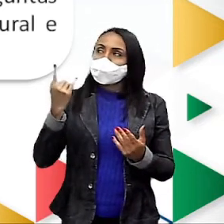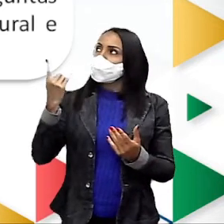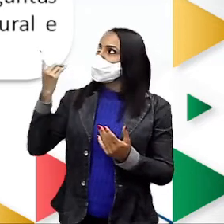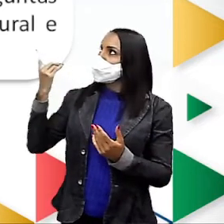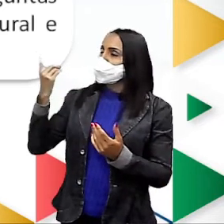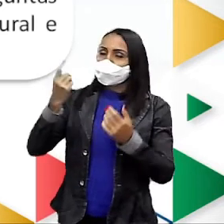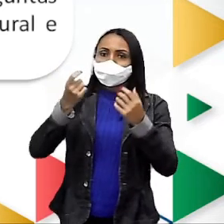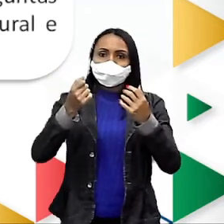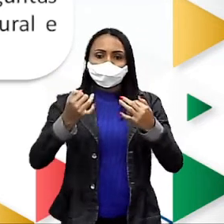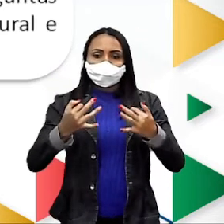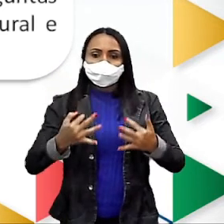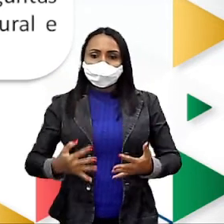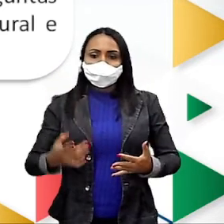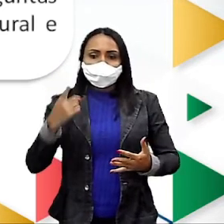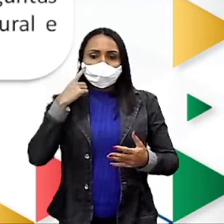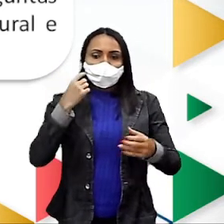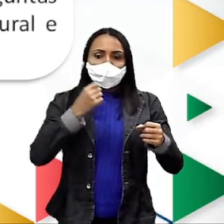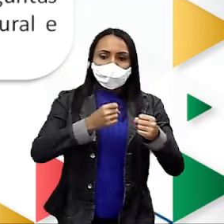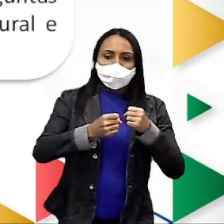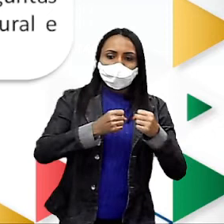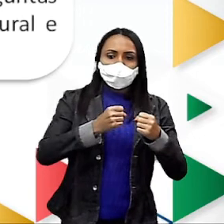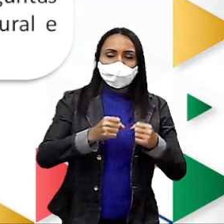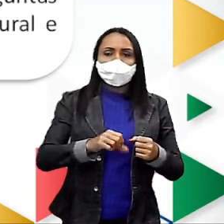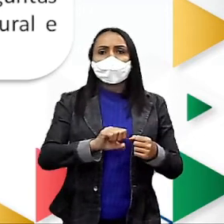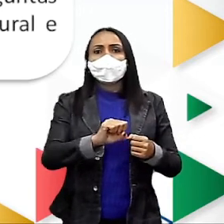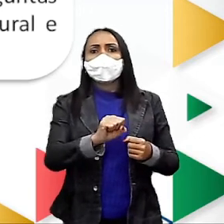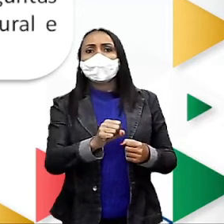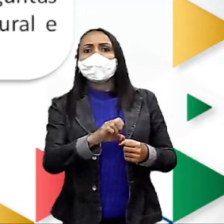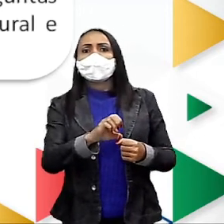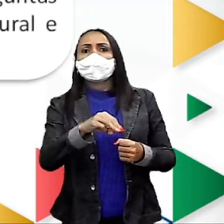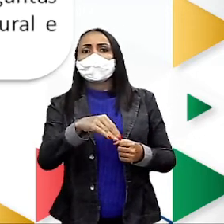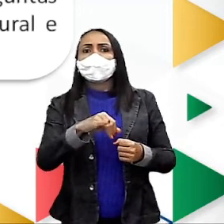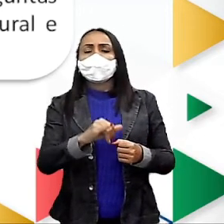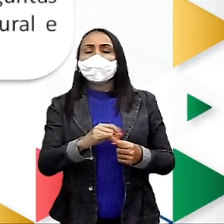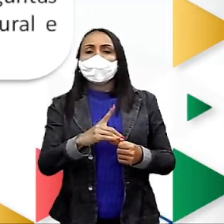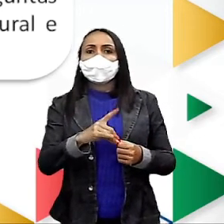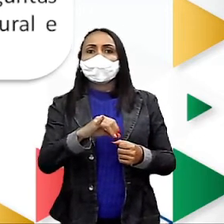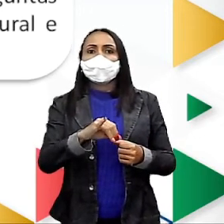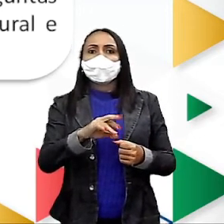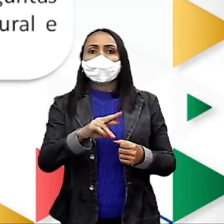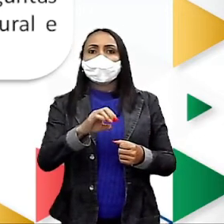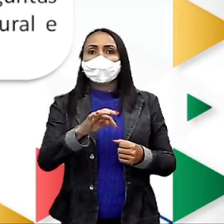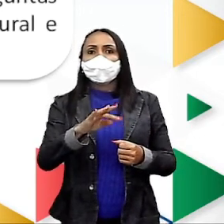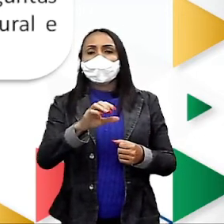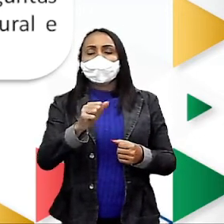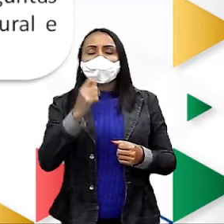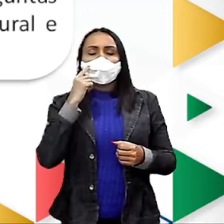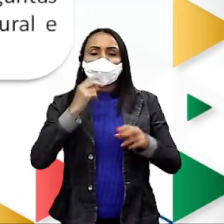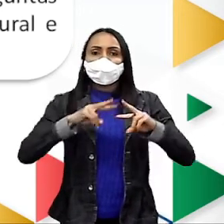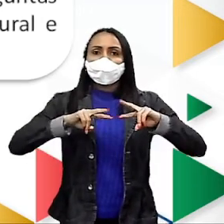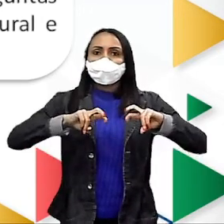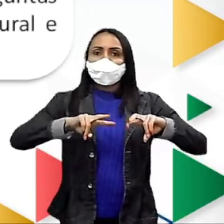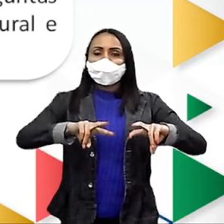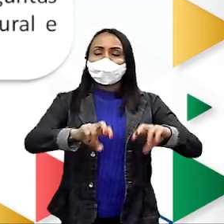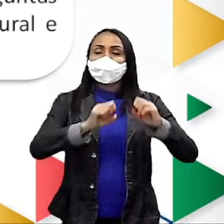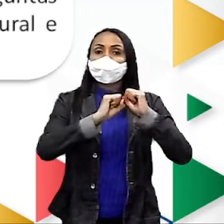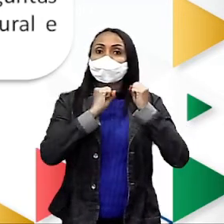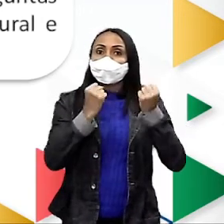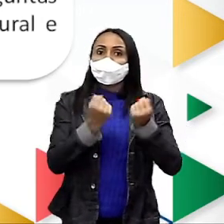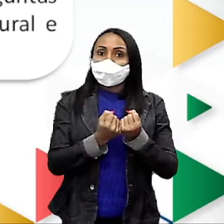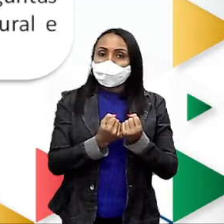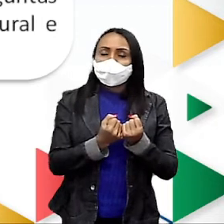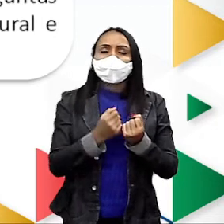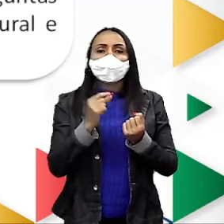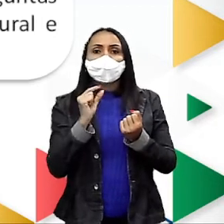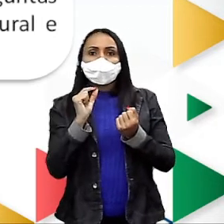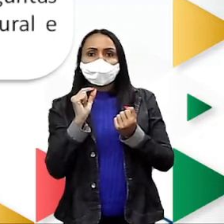entrevista semidiretiva, o que é isso? É a mais utilizada em investigação social. É